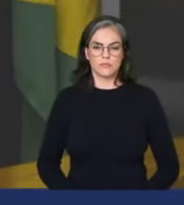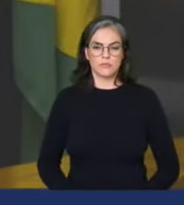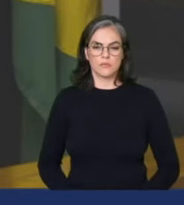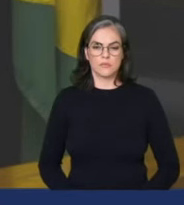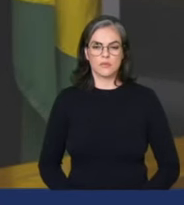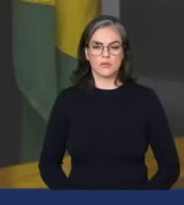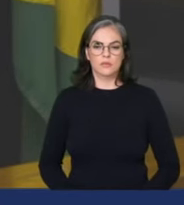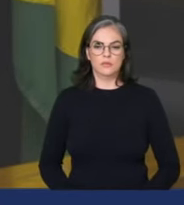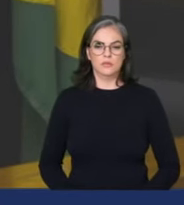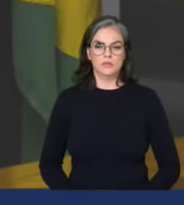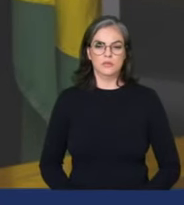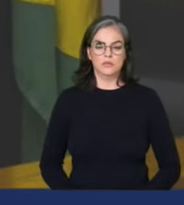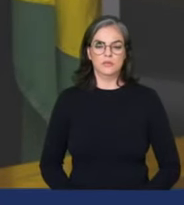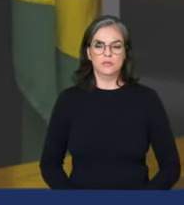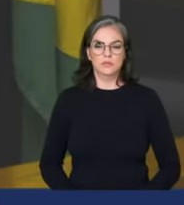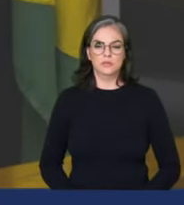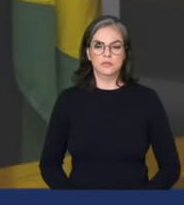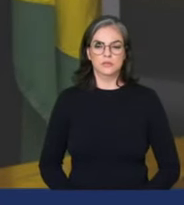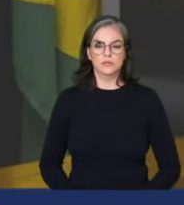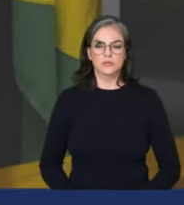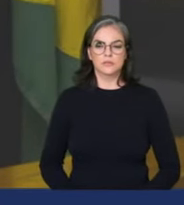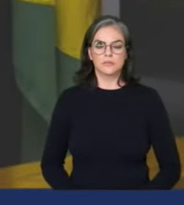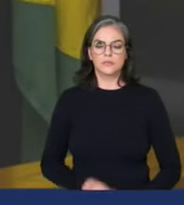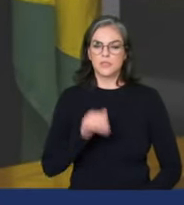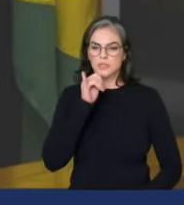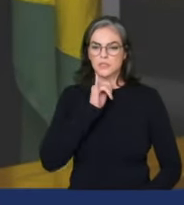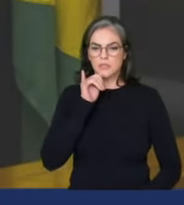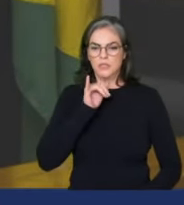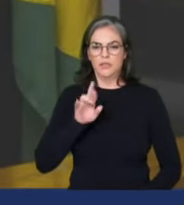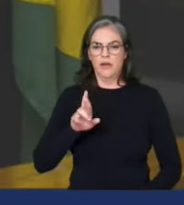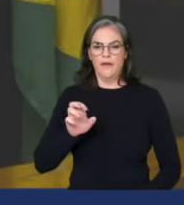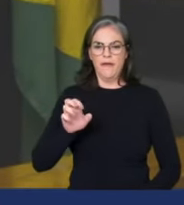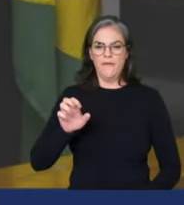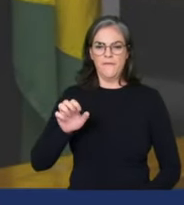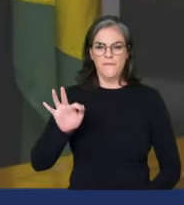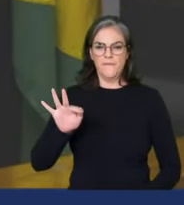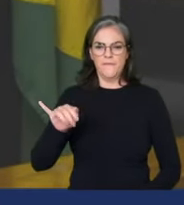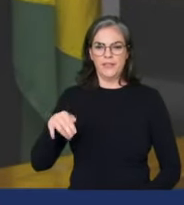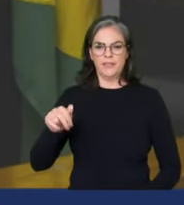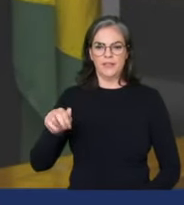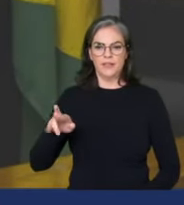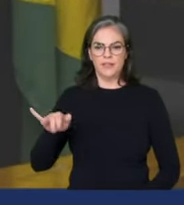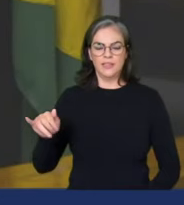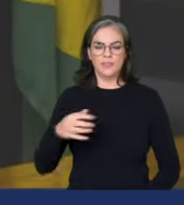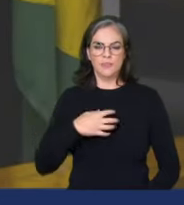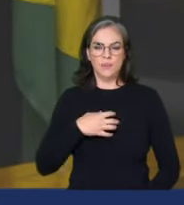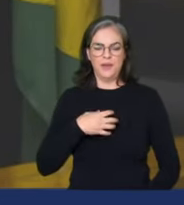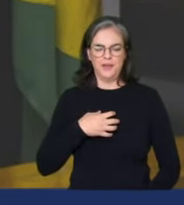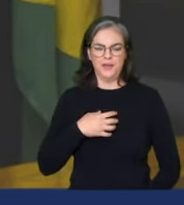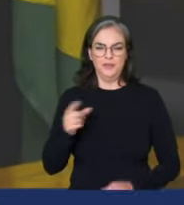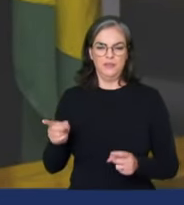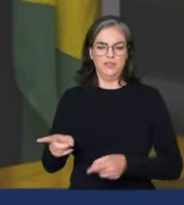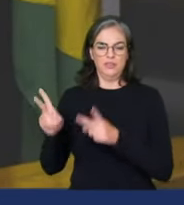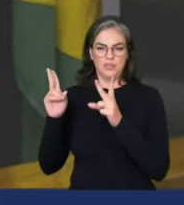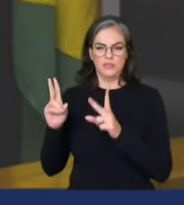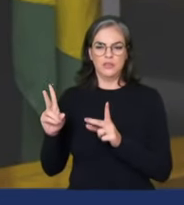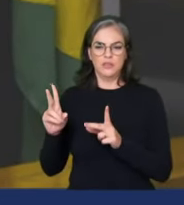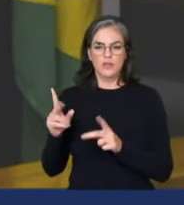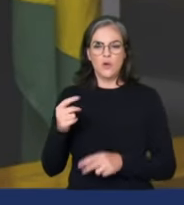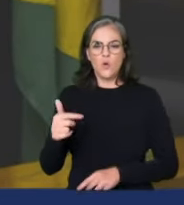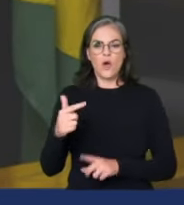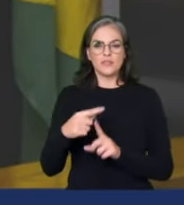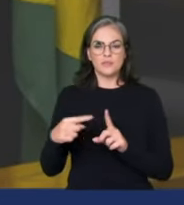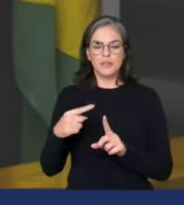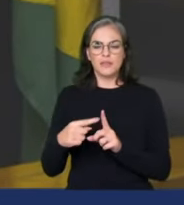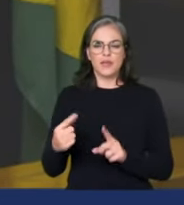presidente Zé Sérgio Gabriele. A exemplo da refinaria baiana, deputado Zé Neto, que foi vendida por quase a metade do seu preço. Uma